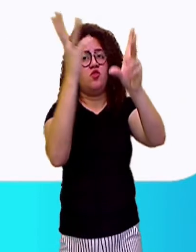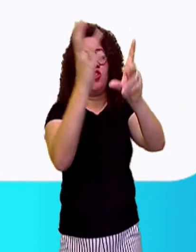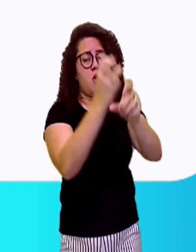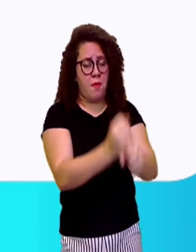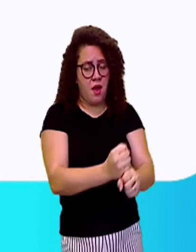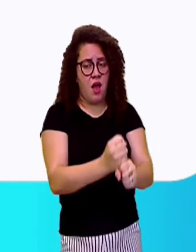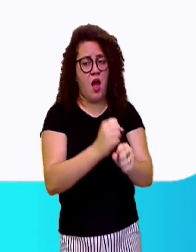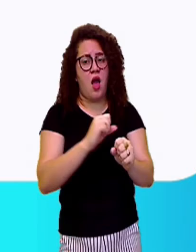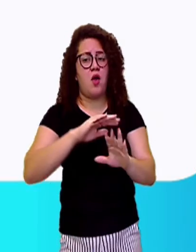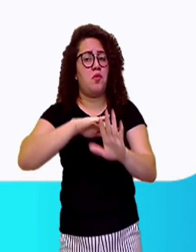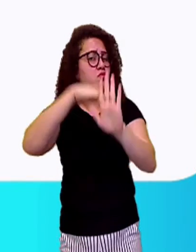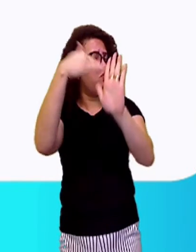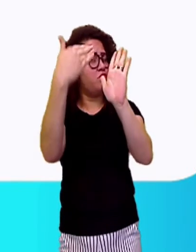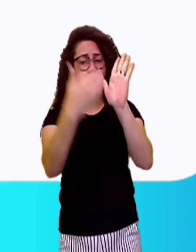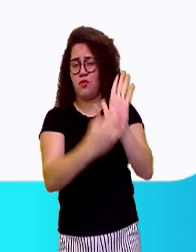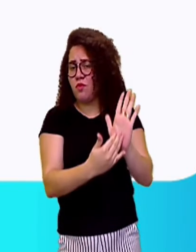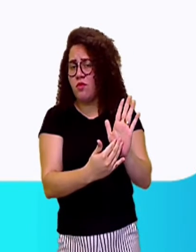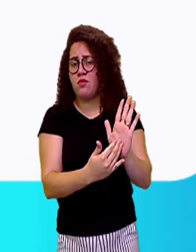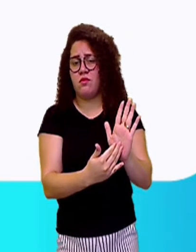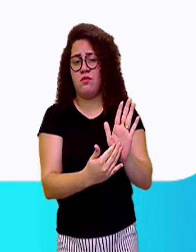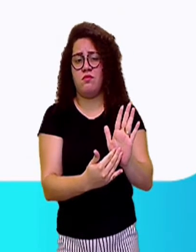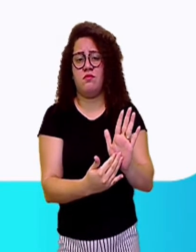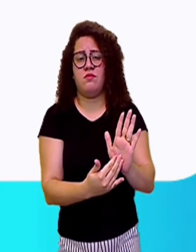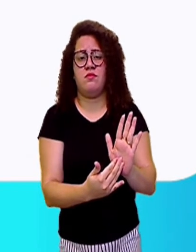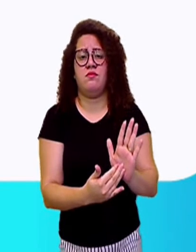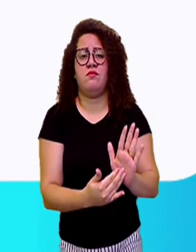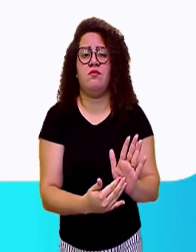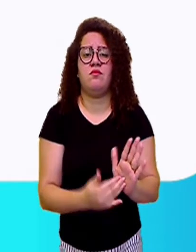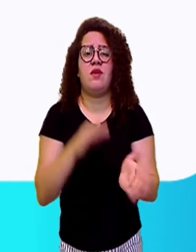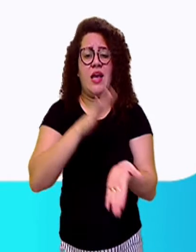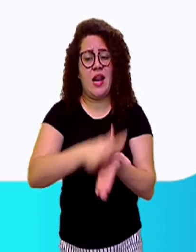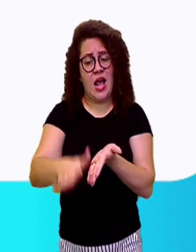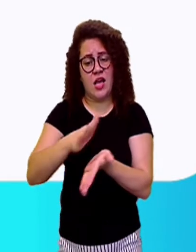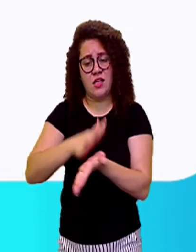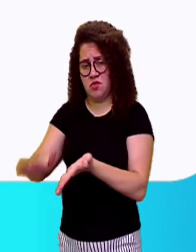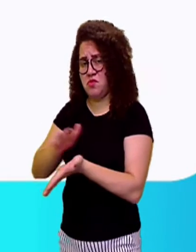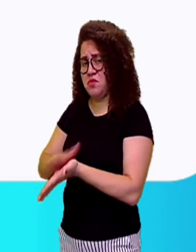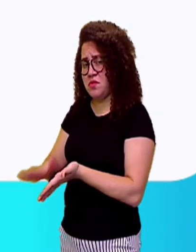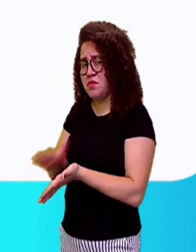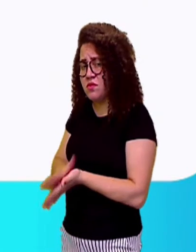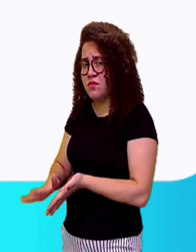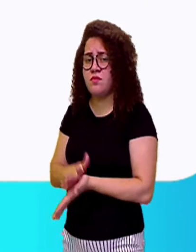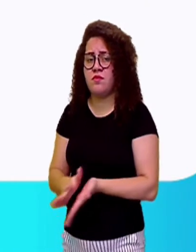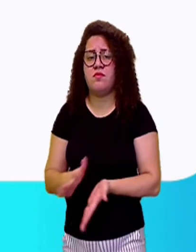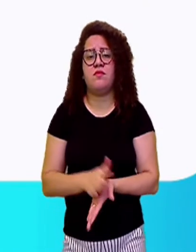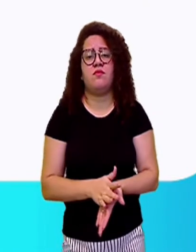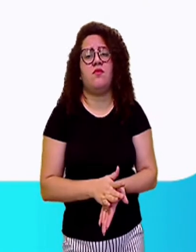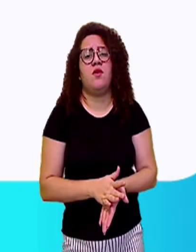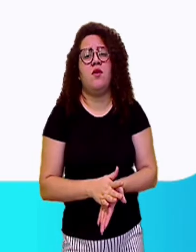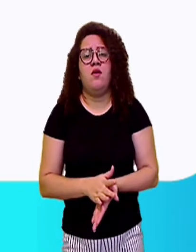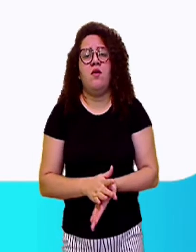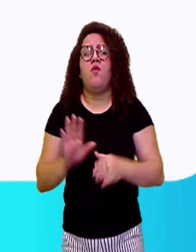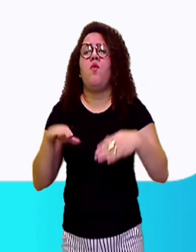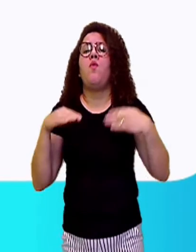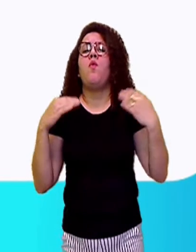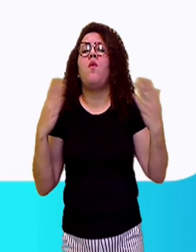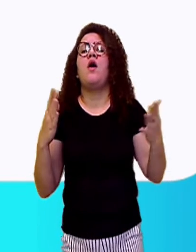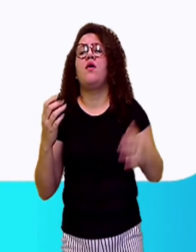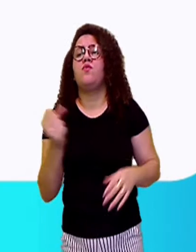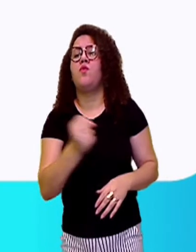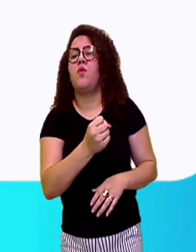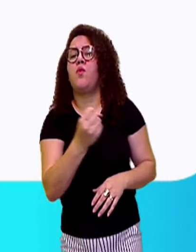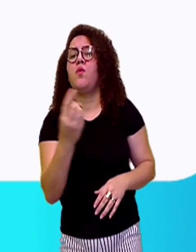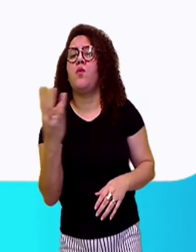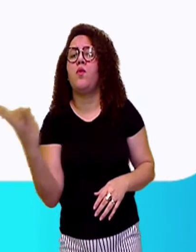somar todos esses valores aqui, né, que foram as despesas que Jefferson teve. Qual foi o valor,